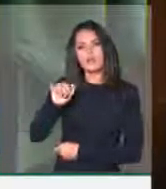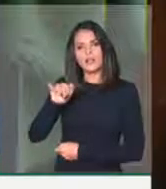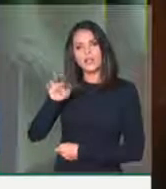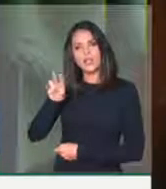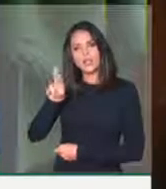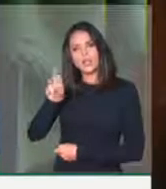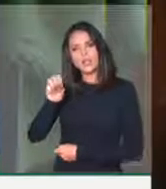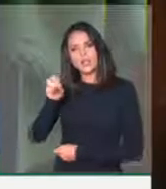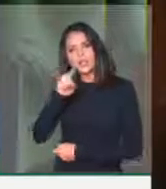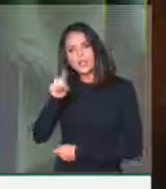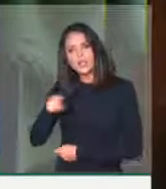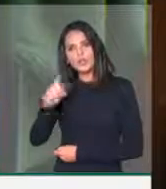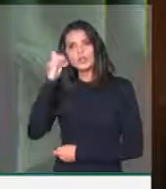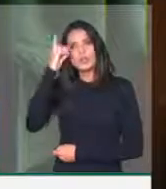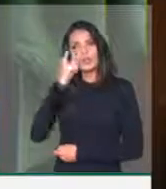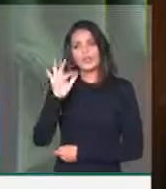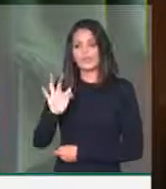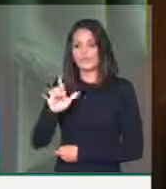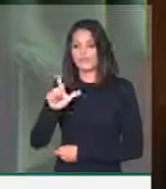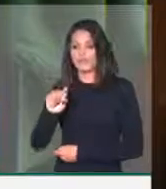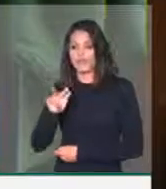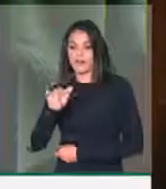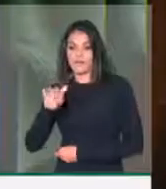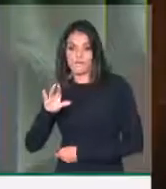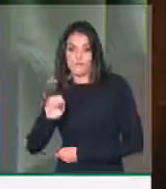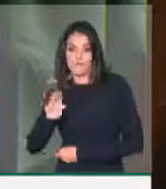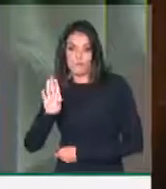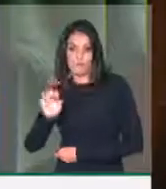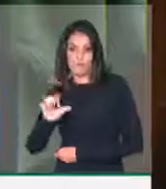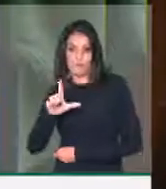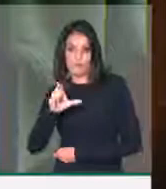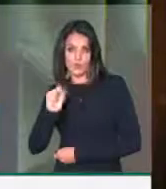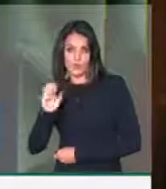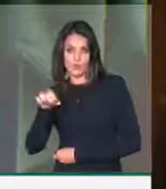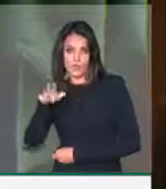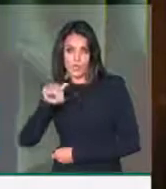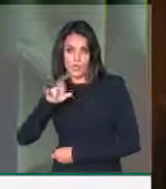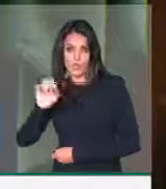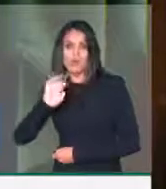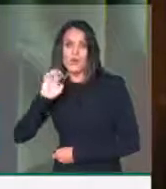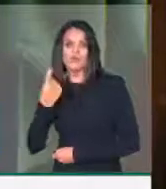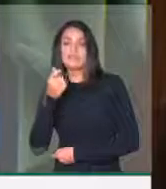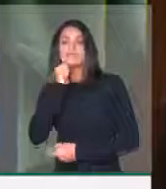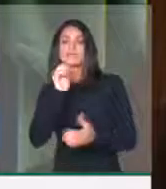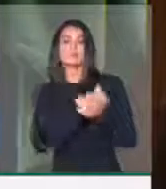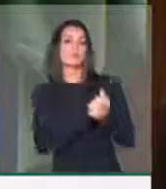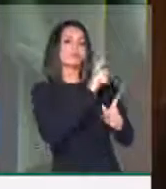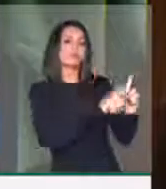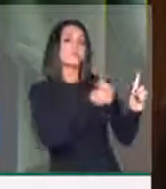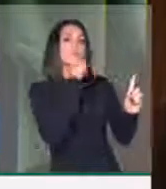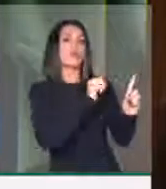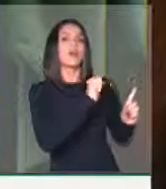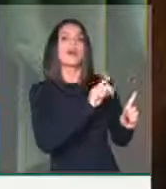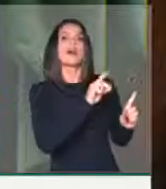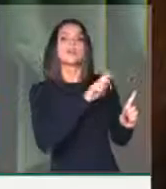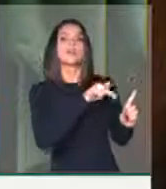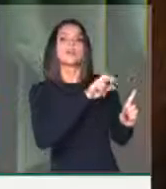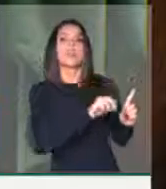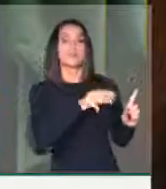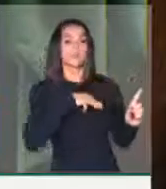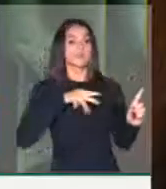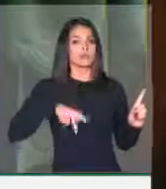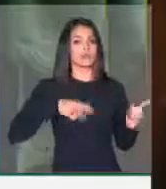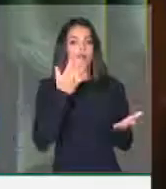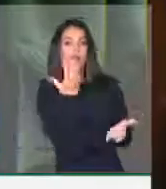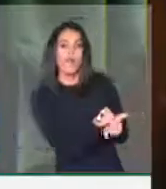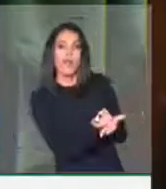estadual Flávio Bolsonaro, quando deputado estadual, para a ex-mulher do Adriano de Queiroz, e que o Ministério Público pegou nas